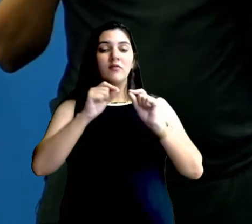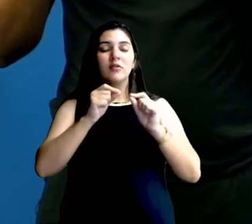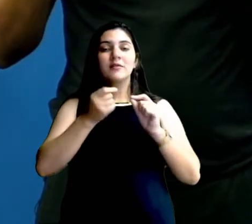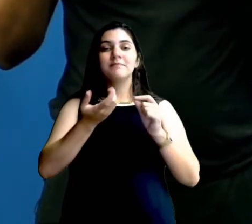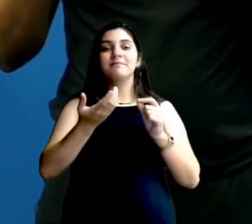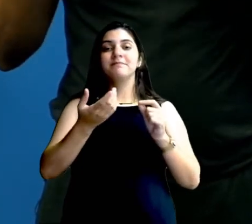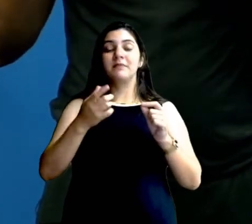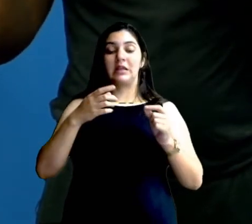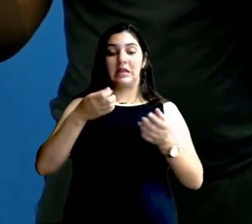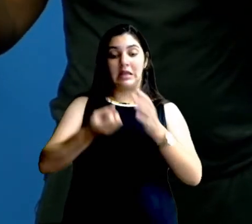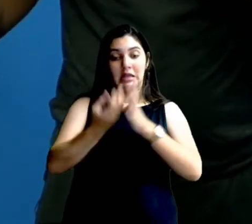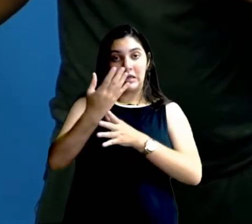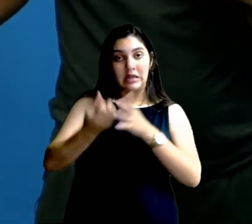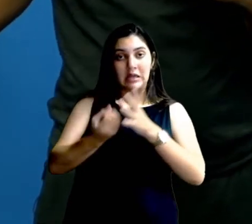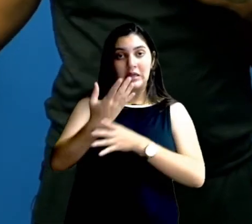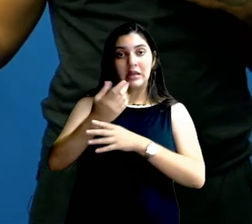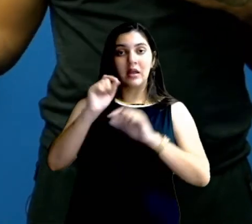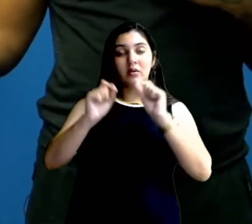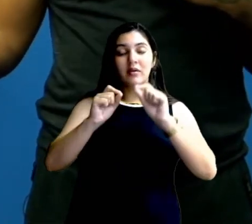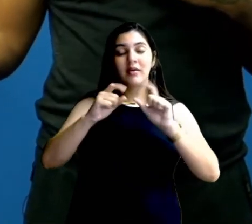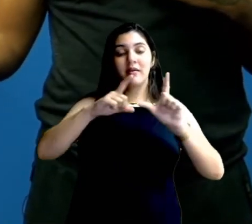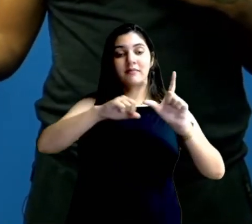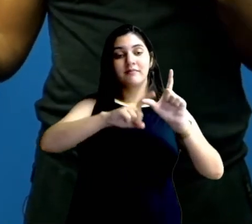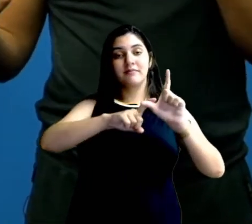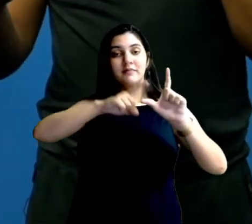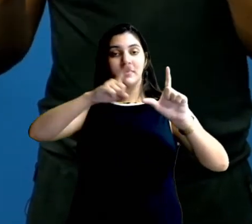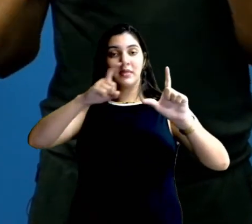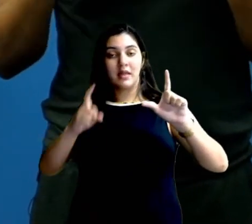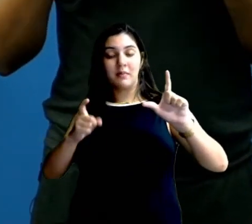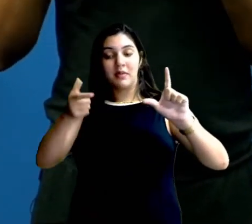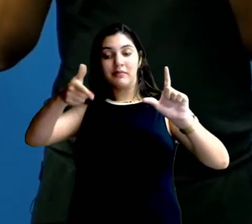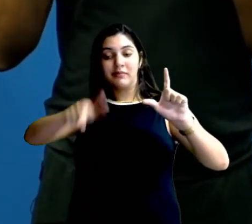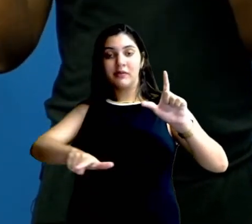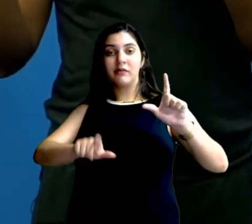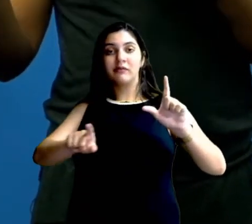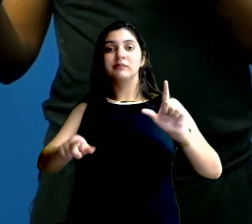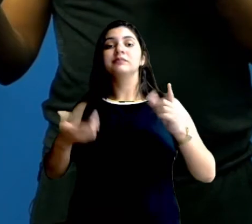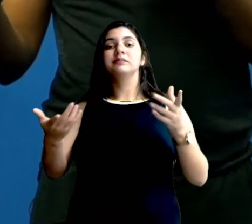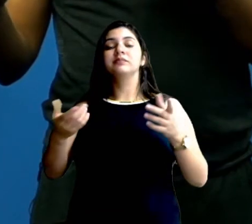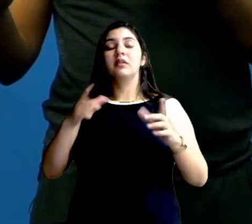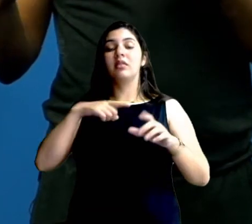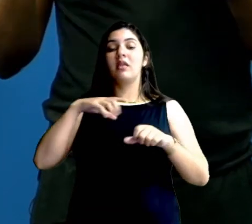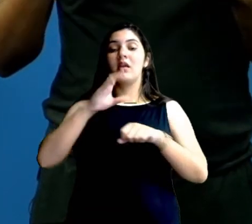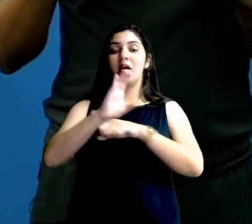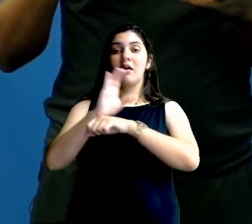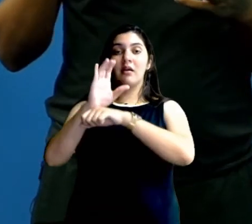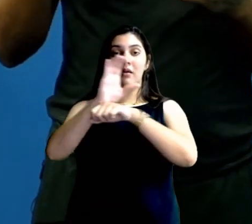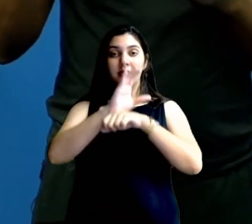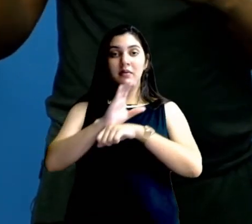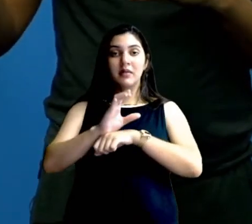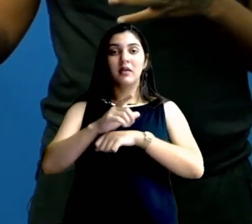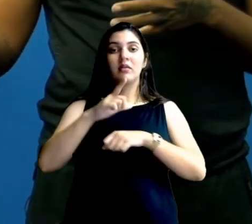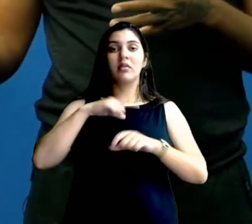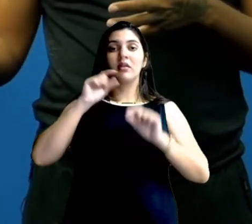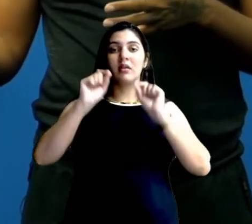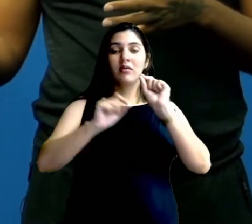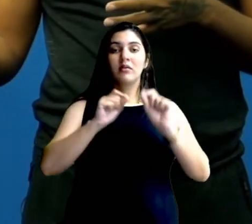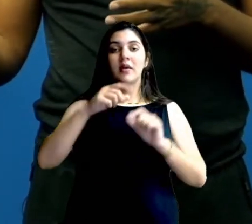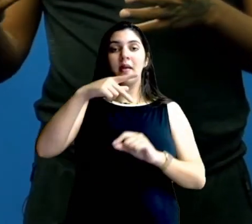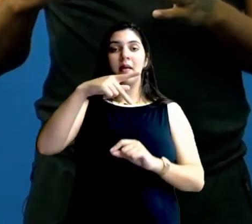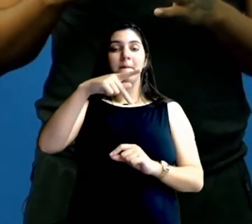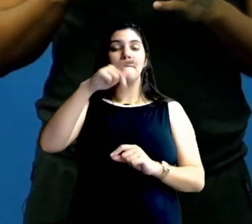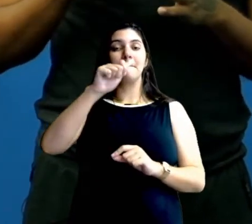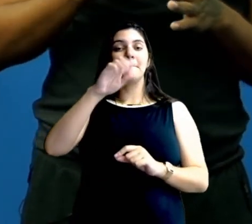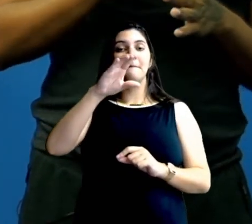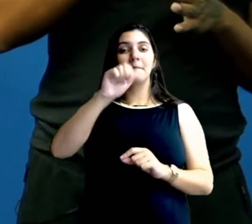né eu vejo de custo ela passa a ser independente novamente e aí a capital passa a ser na Tata